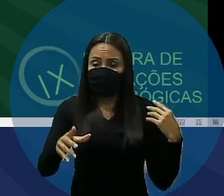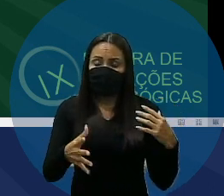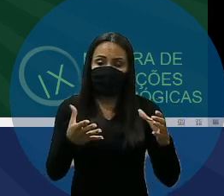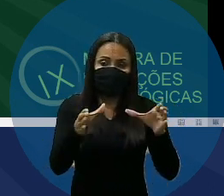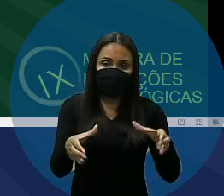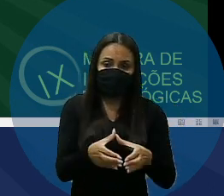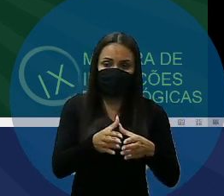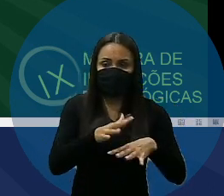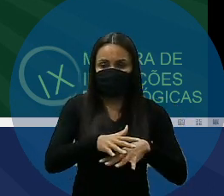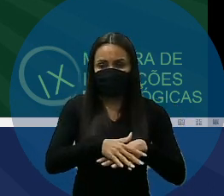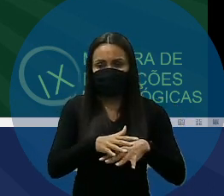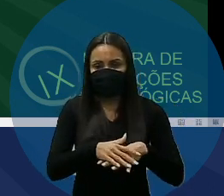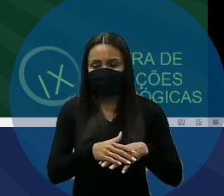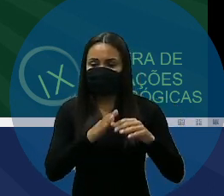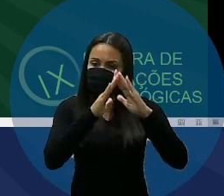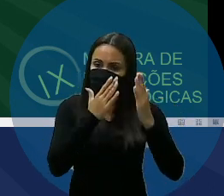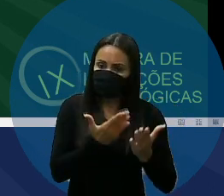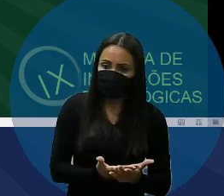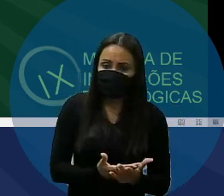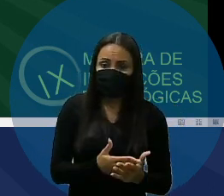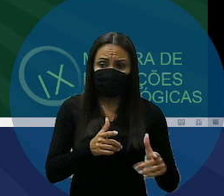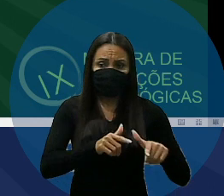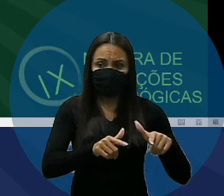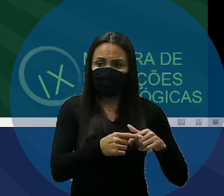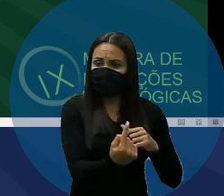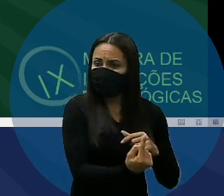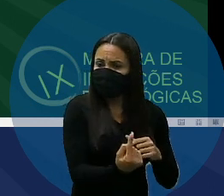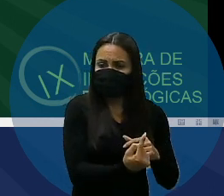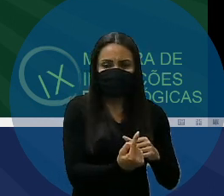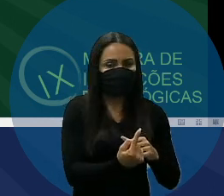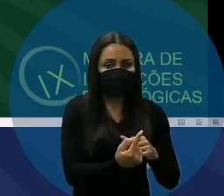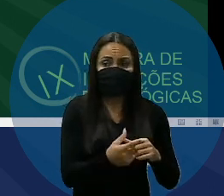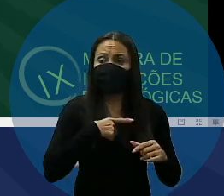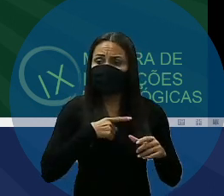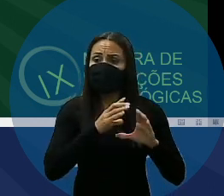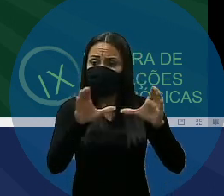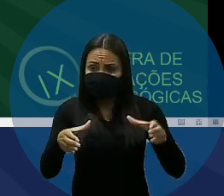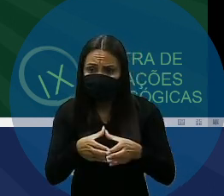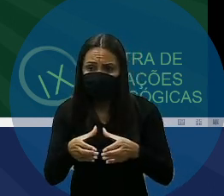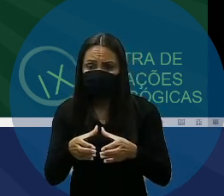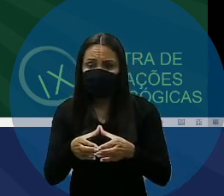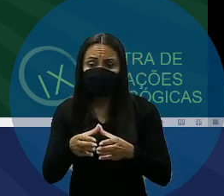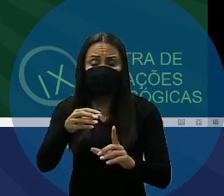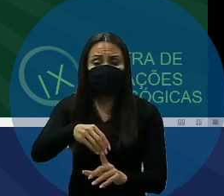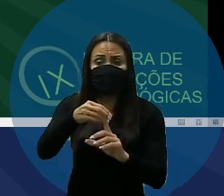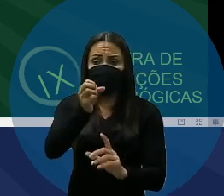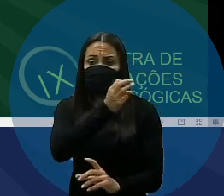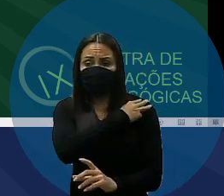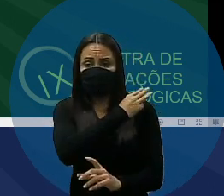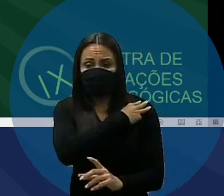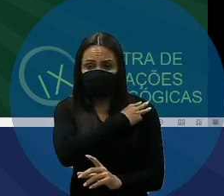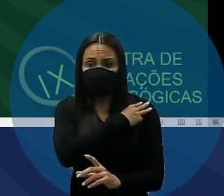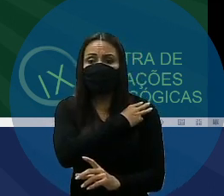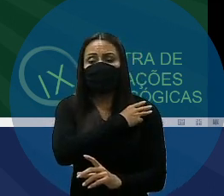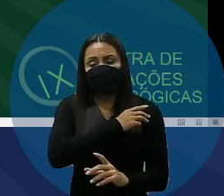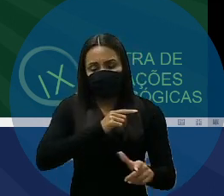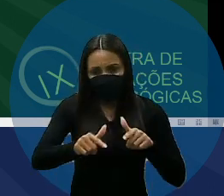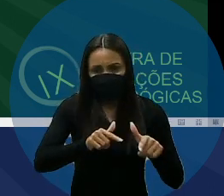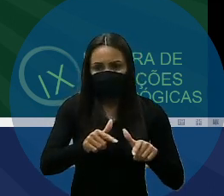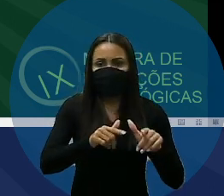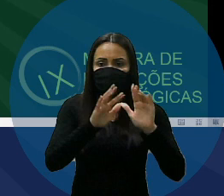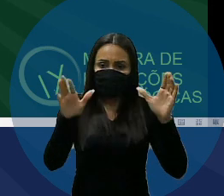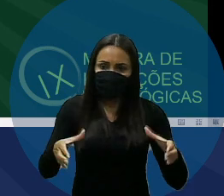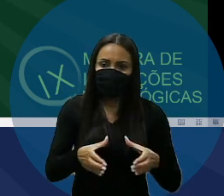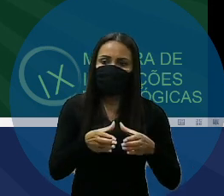A gente nunca trabalha sozinho aqui, a gente tem, especialmente no terceiro ano, né, a gente trabalha em conjunto, eles também trabalham